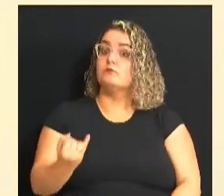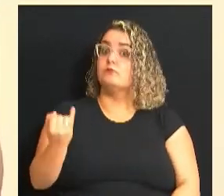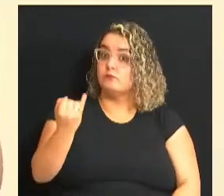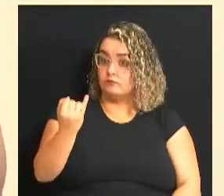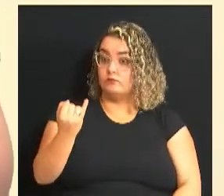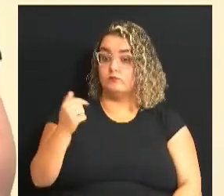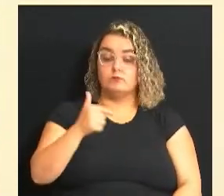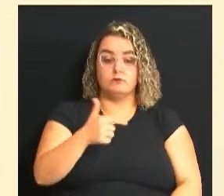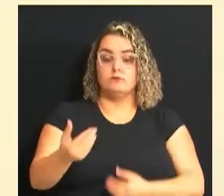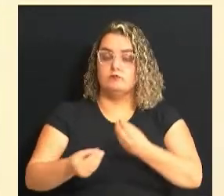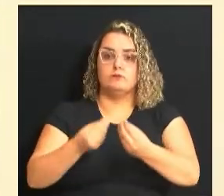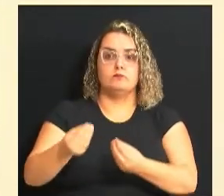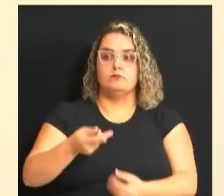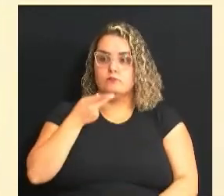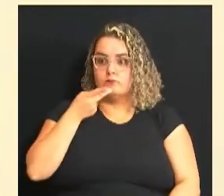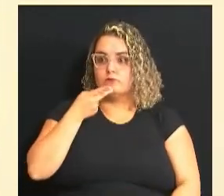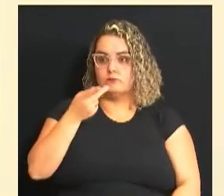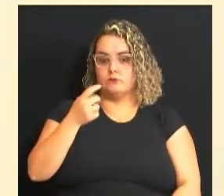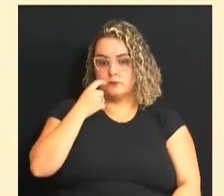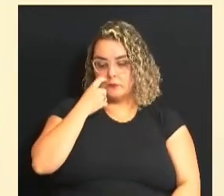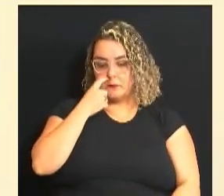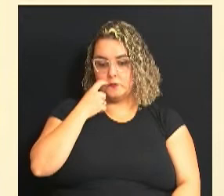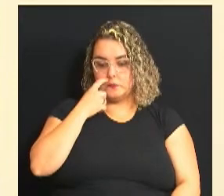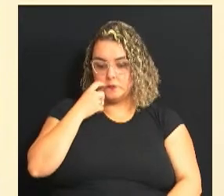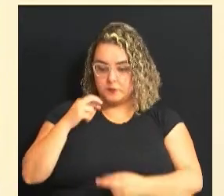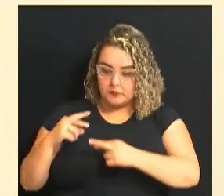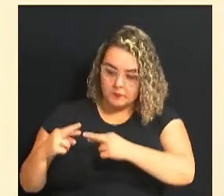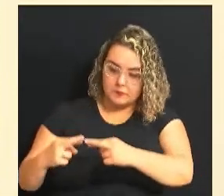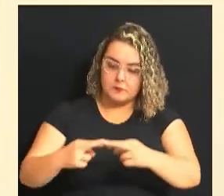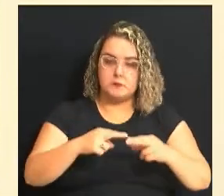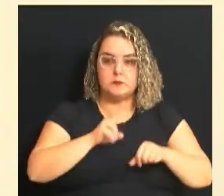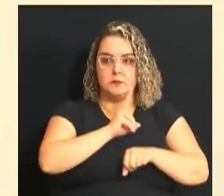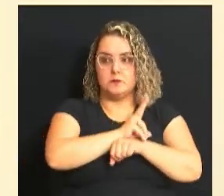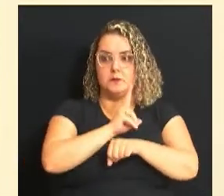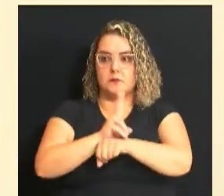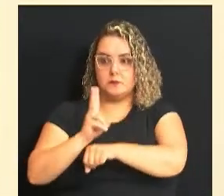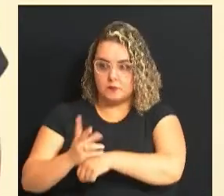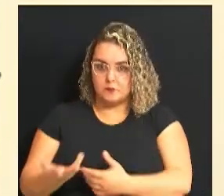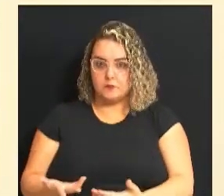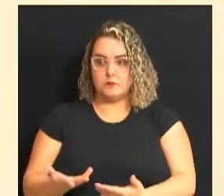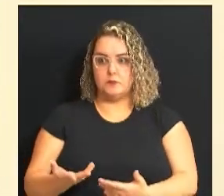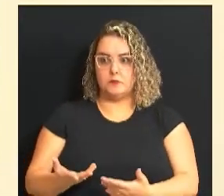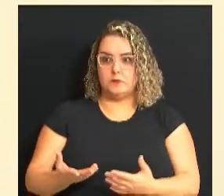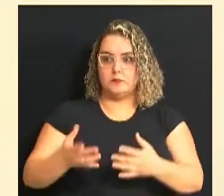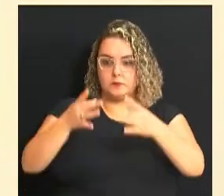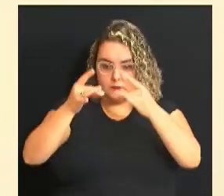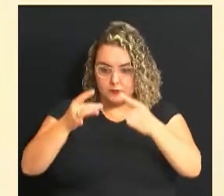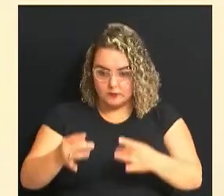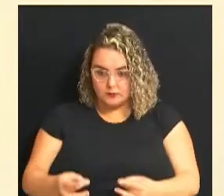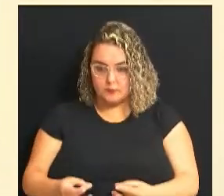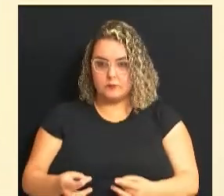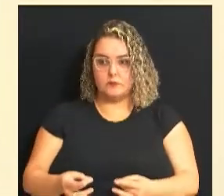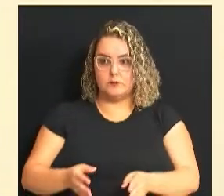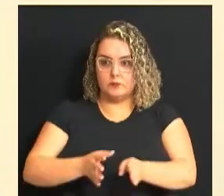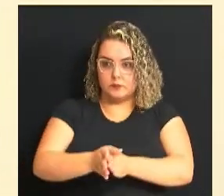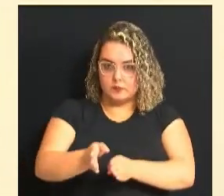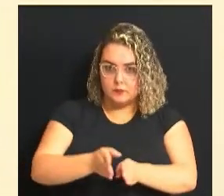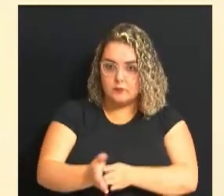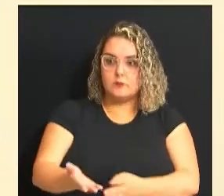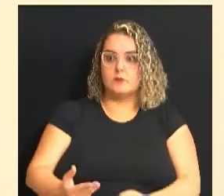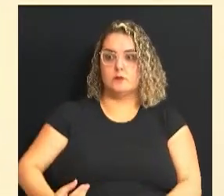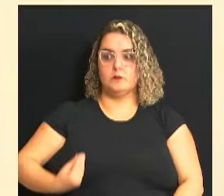como falar da rede de proteção se não falarmos da composição do Conselho Tutelar e dessa atuação tão presente.